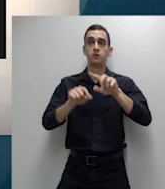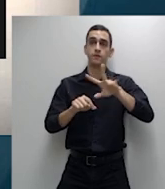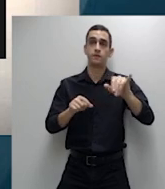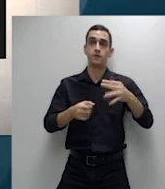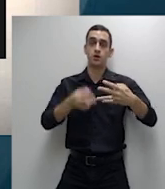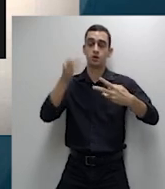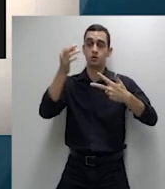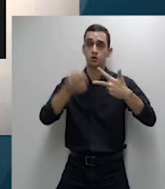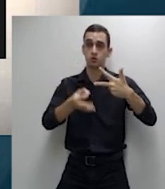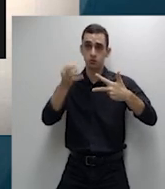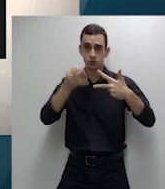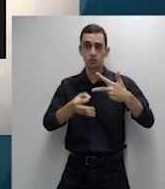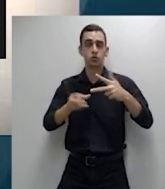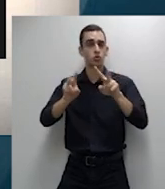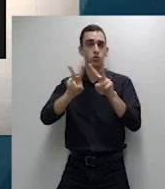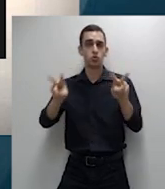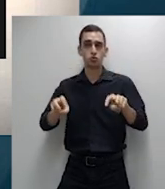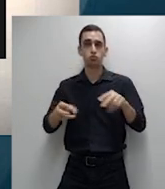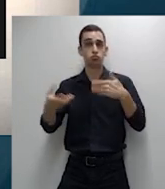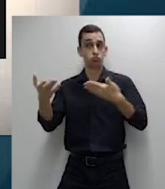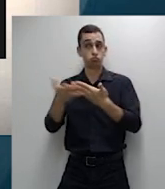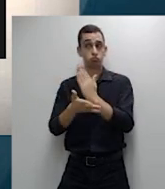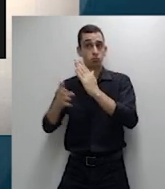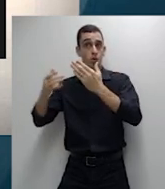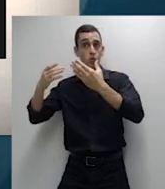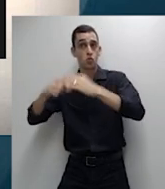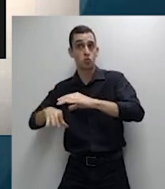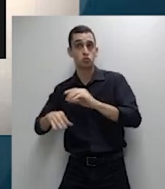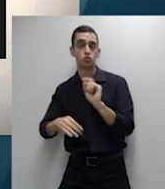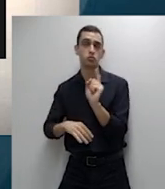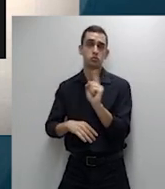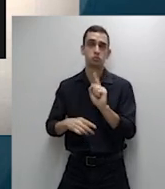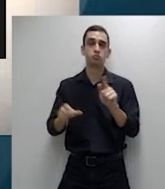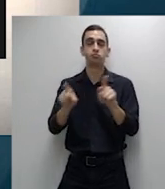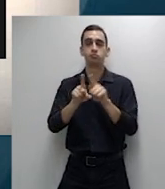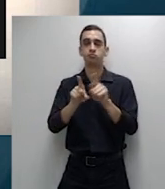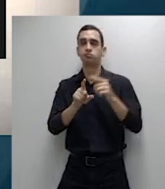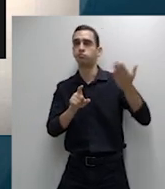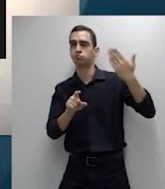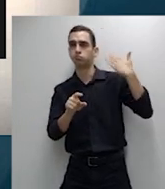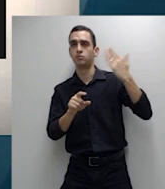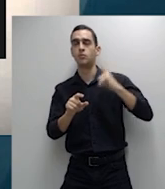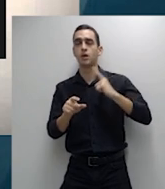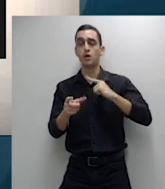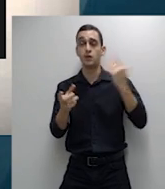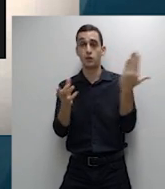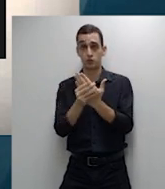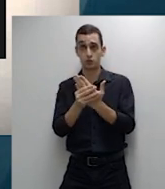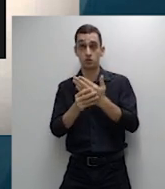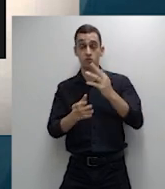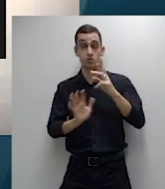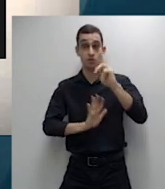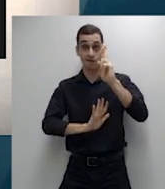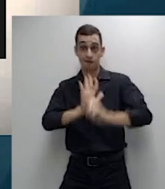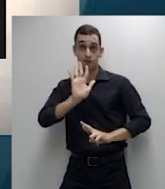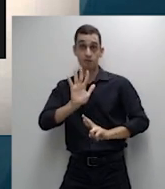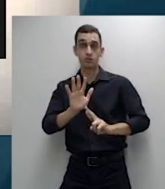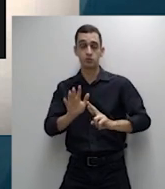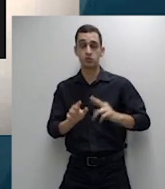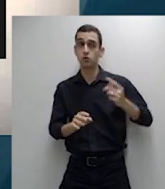na análise desta questão digo isso porque o primeiro relator designado no processo e concedeu a medida liminar lá